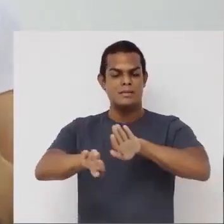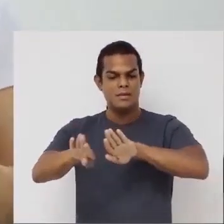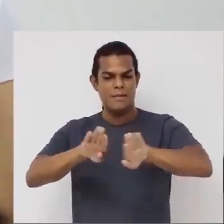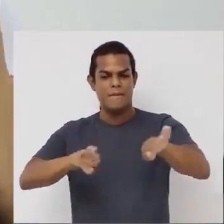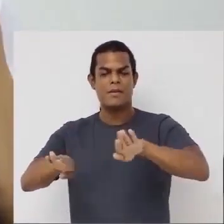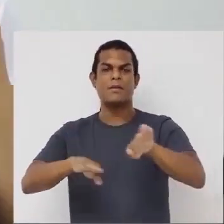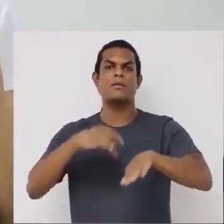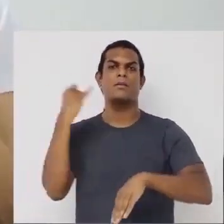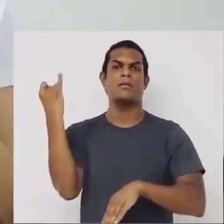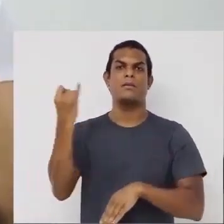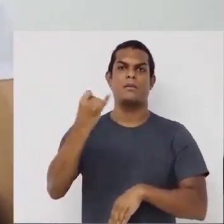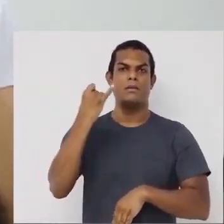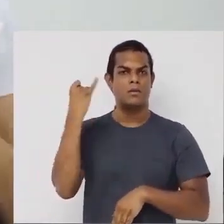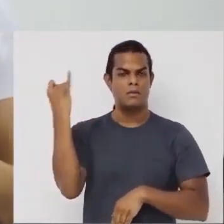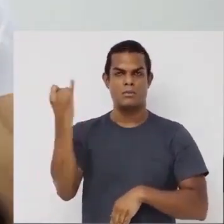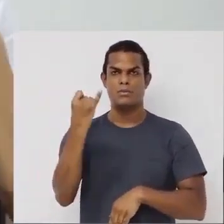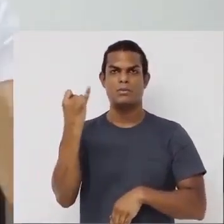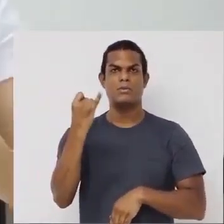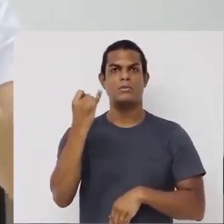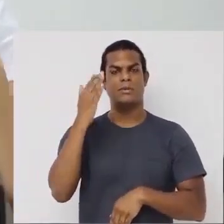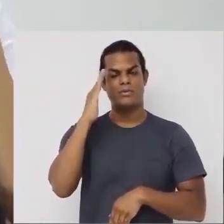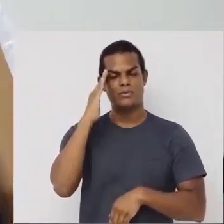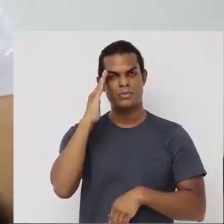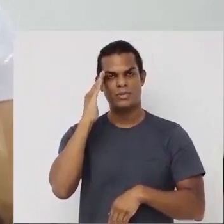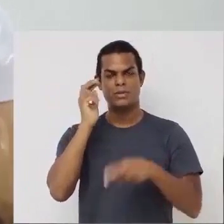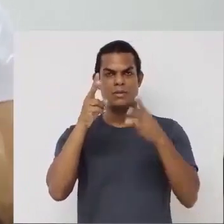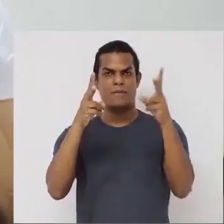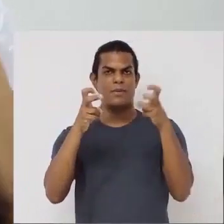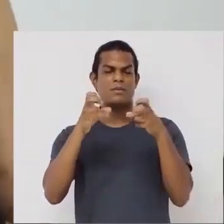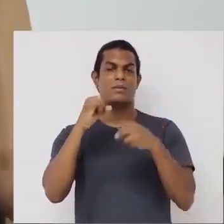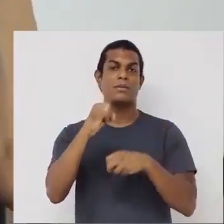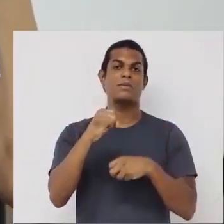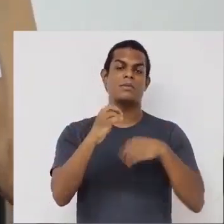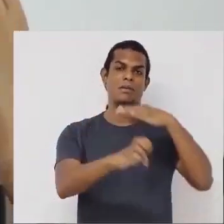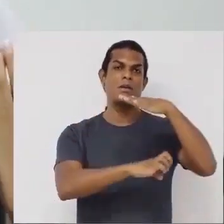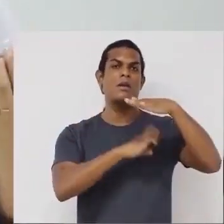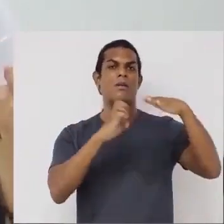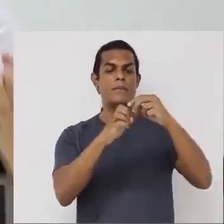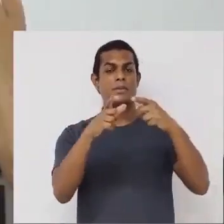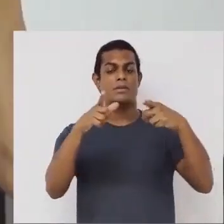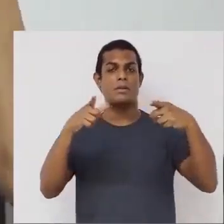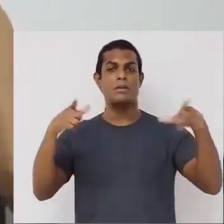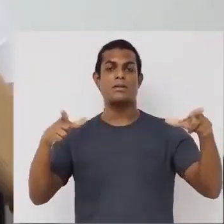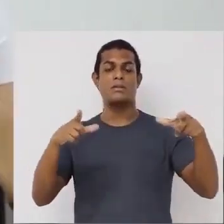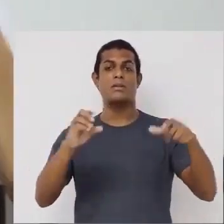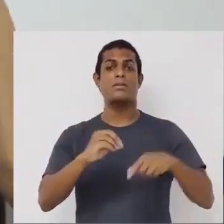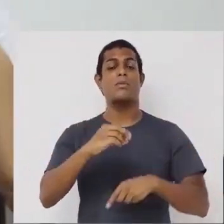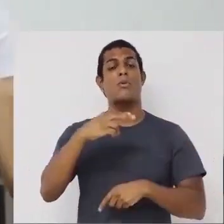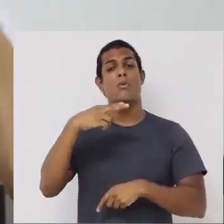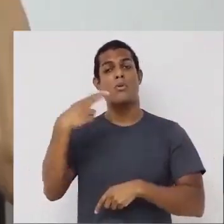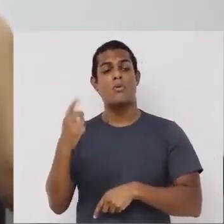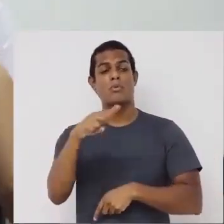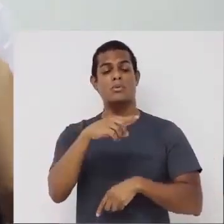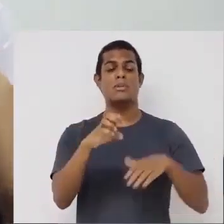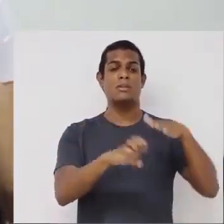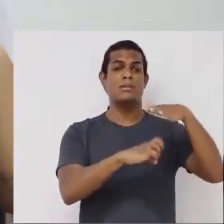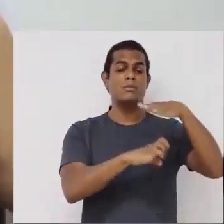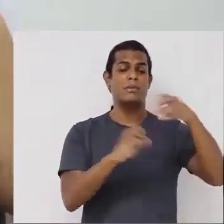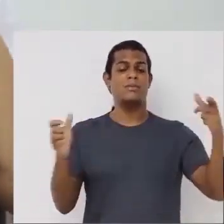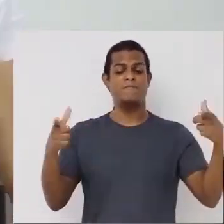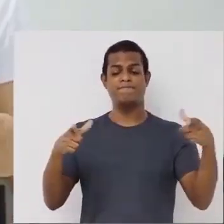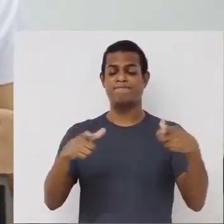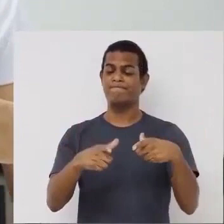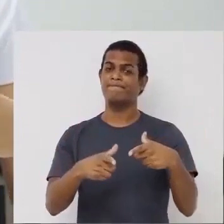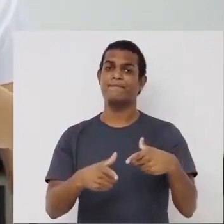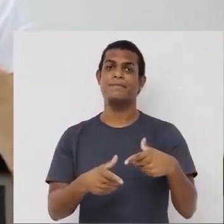importância para que a gente consiga ver se a empresa está dando lucro ou se a empresa está dando prejuízo.